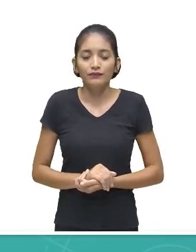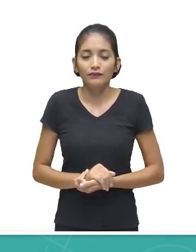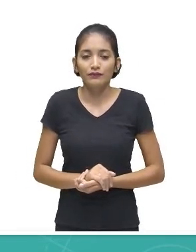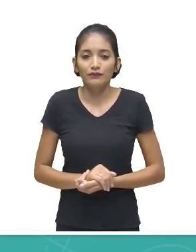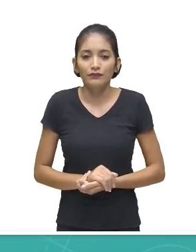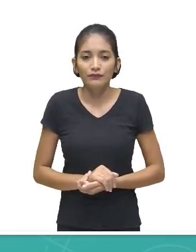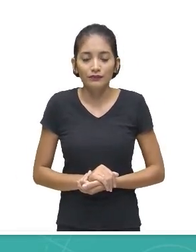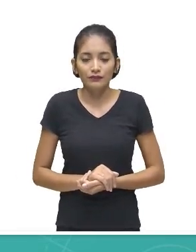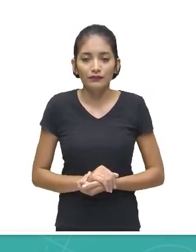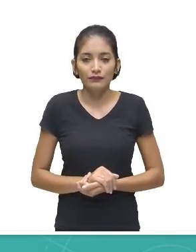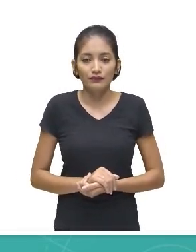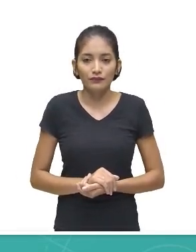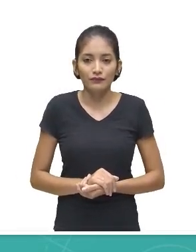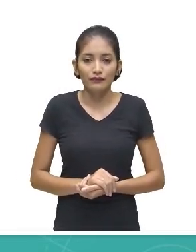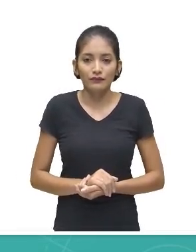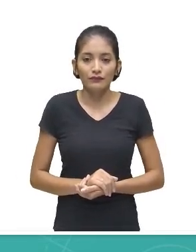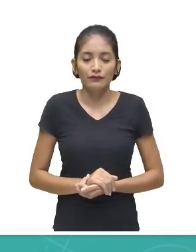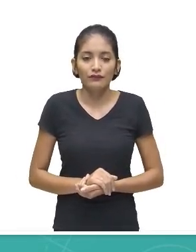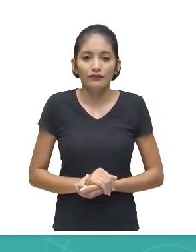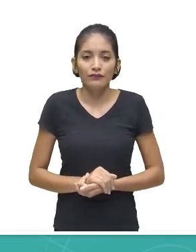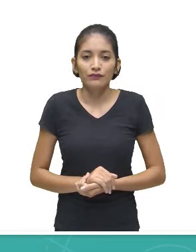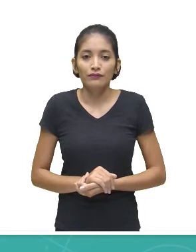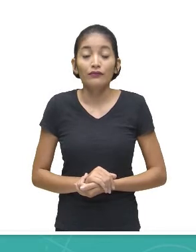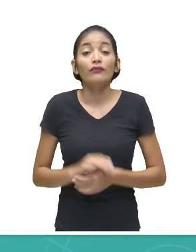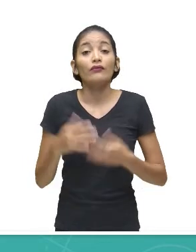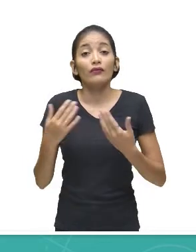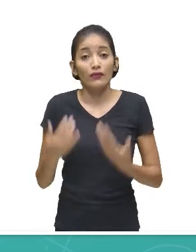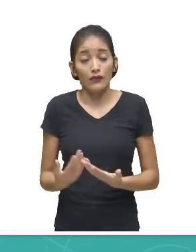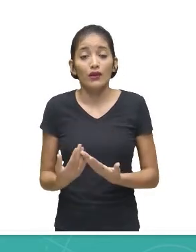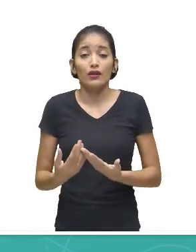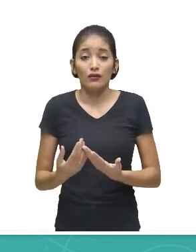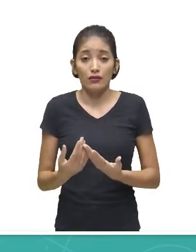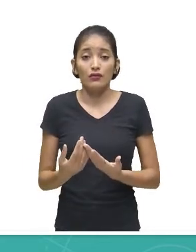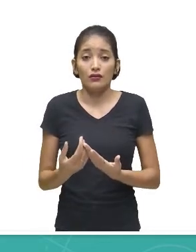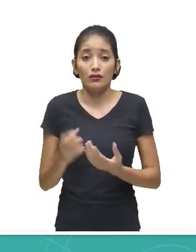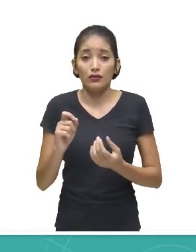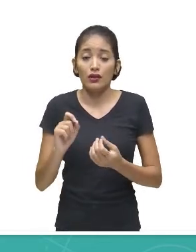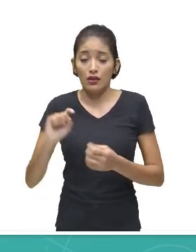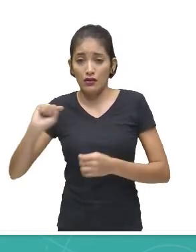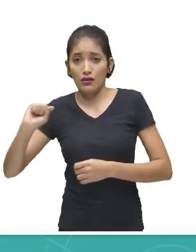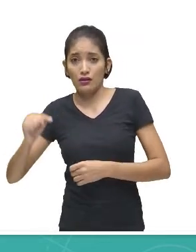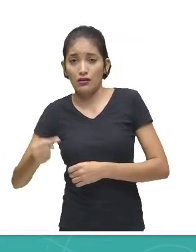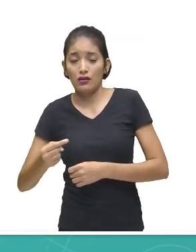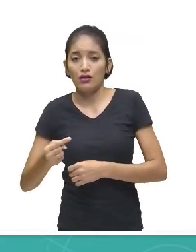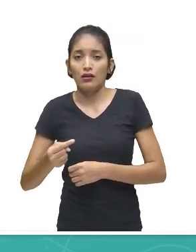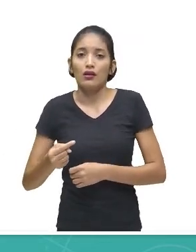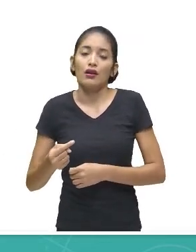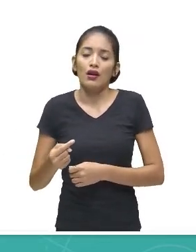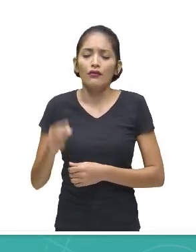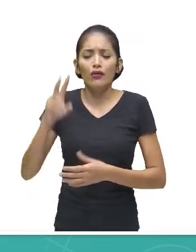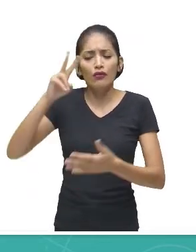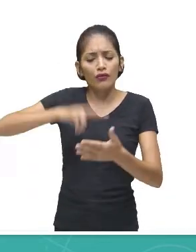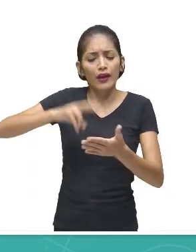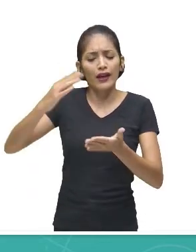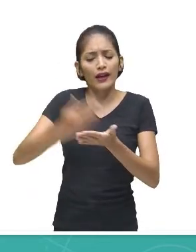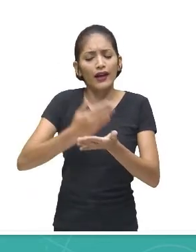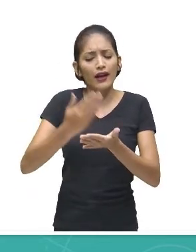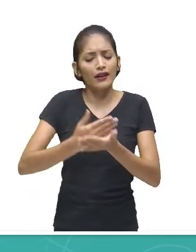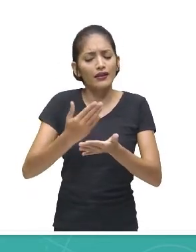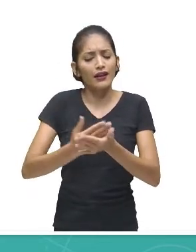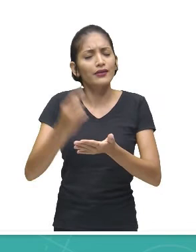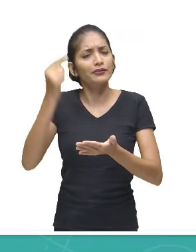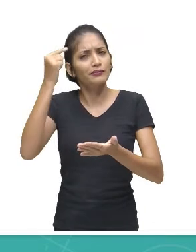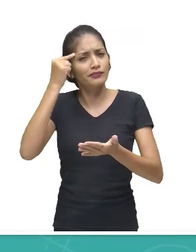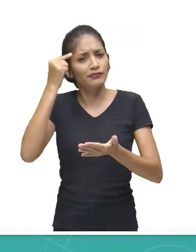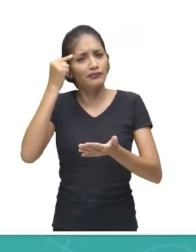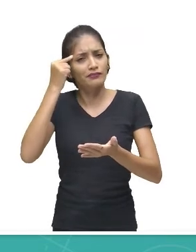expressão, tá? Porque ela está indicando o tempo. E aí, ela vai ficar aí entre vírgulas. Vou olhar para esse caderno e vou falar. Observe aqui